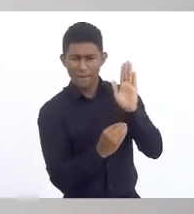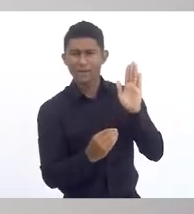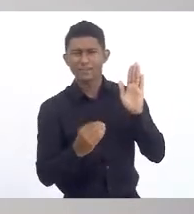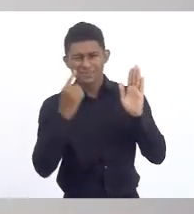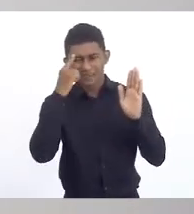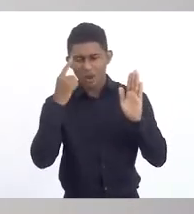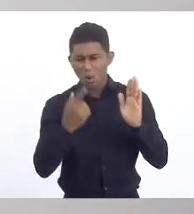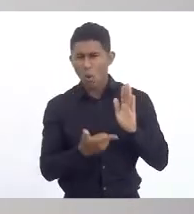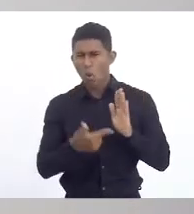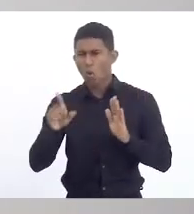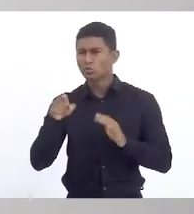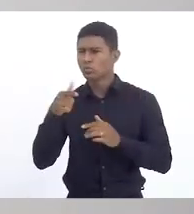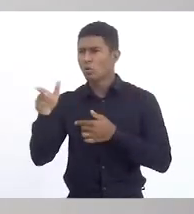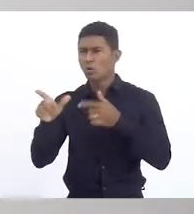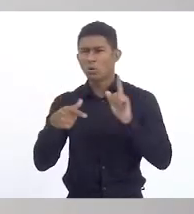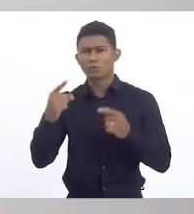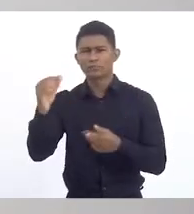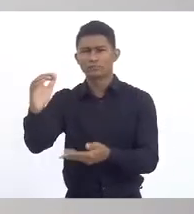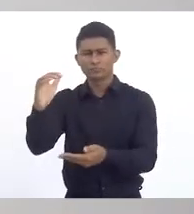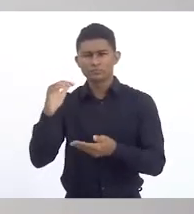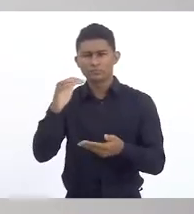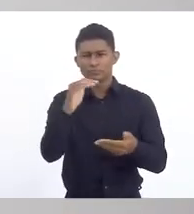recursos, enfim. Né? Então,